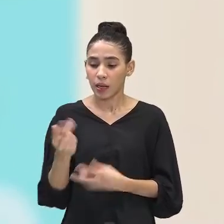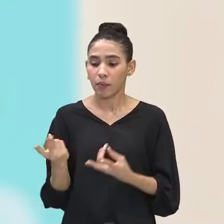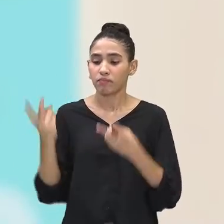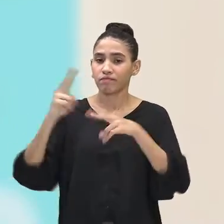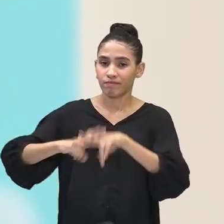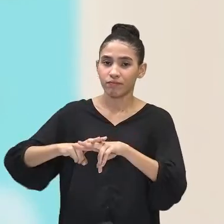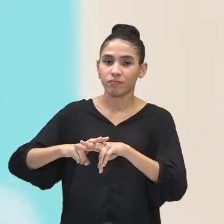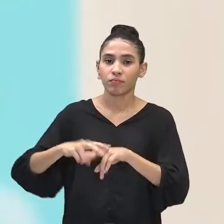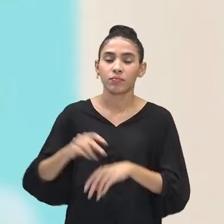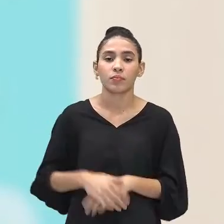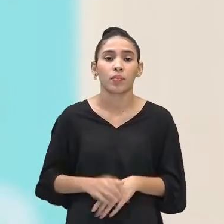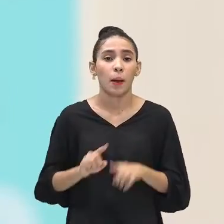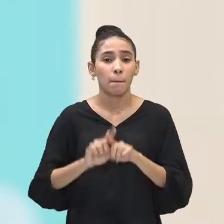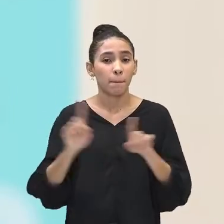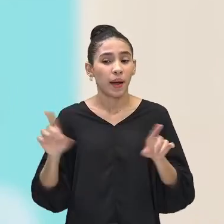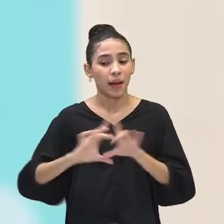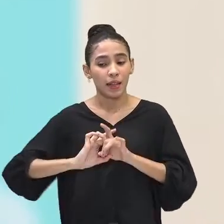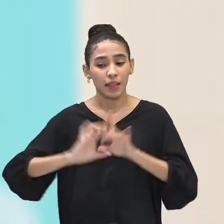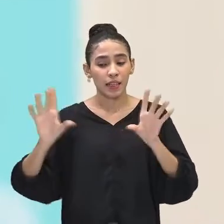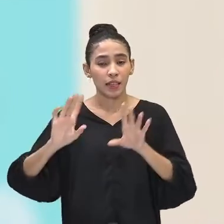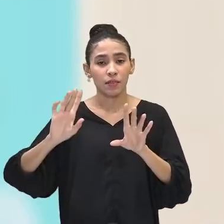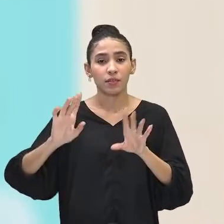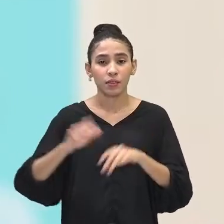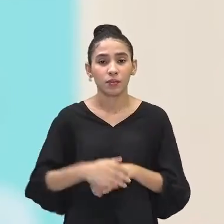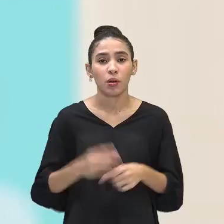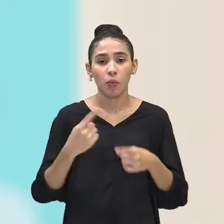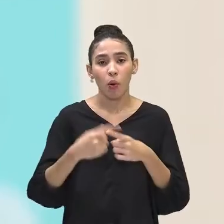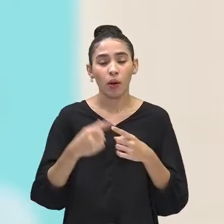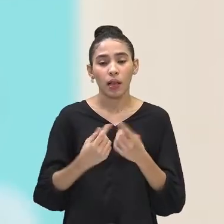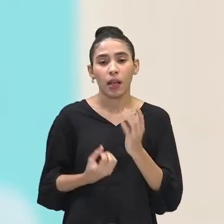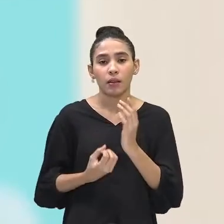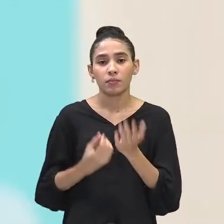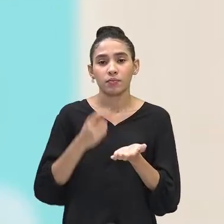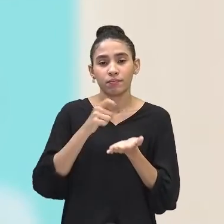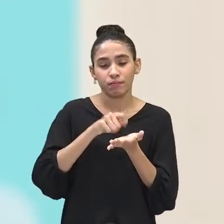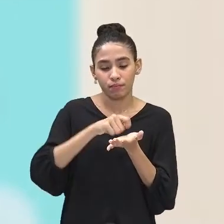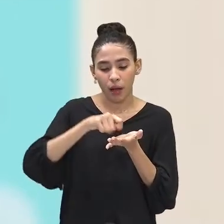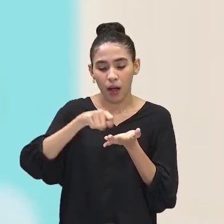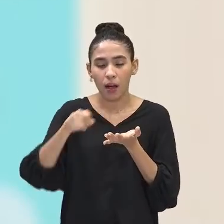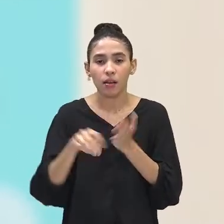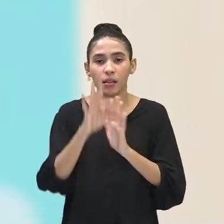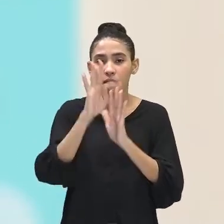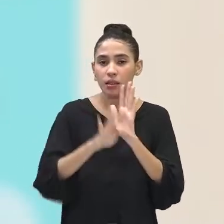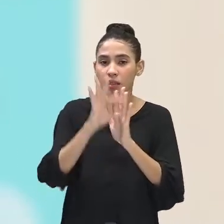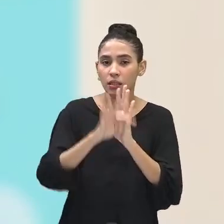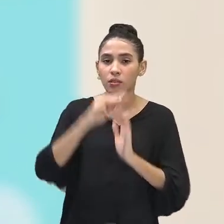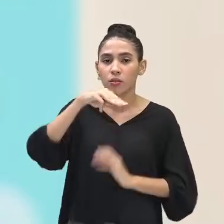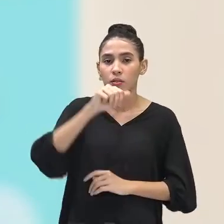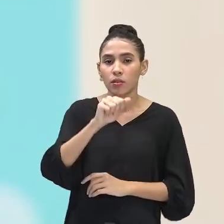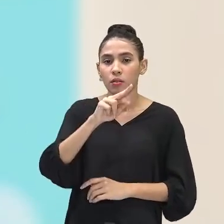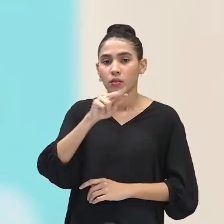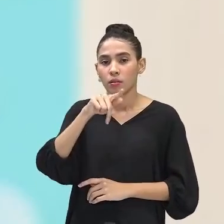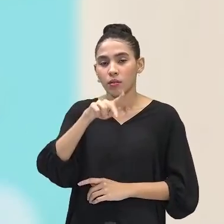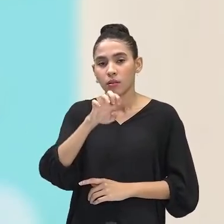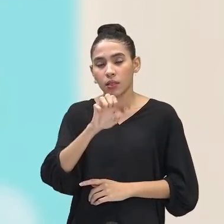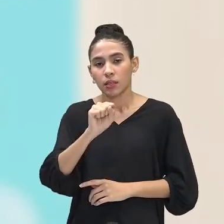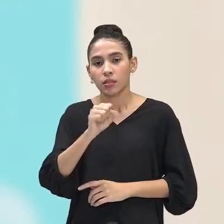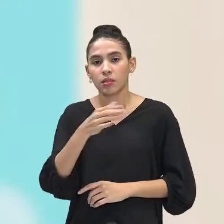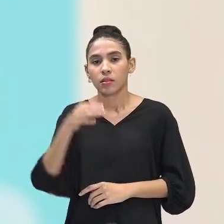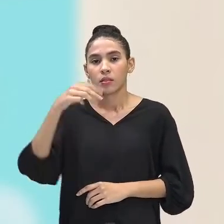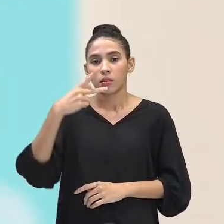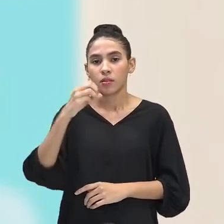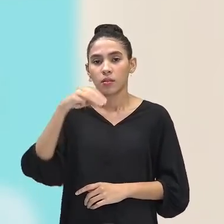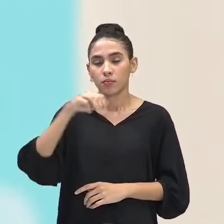Porque ele fez um texto exaltando o casamento de Marquês de Pombal. Aí Marquês de Pombal disse assim, realmente ele, digamos, ganhou